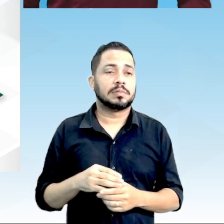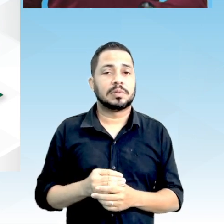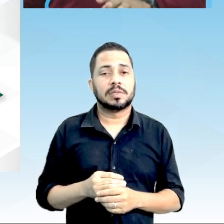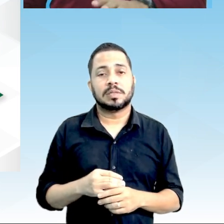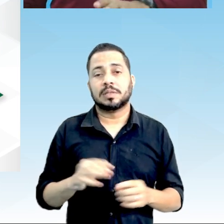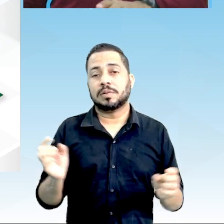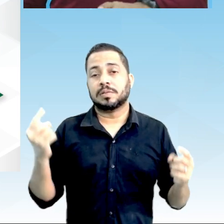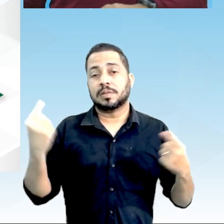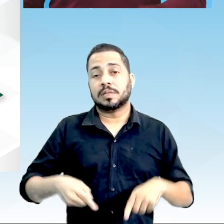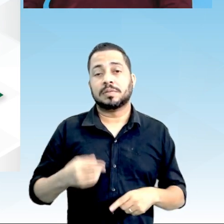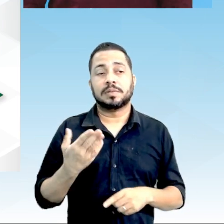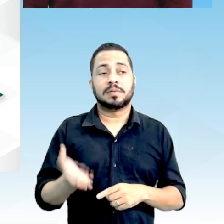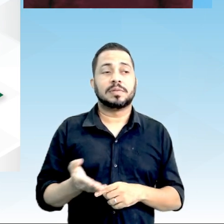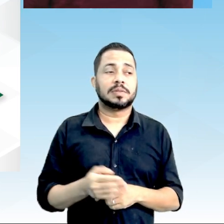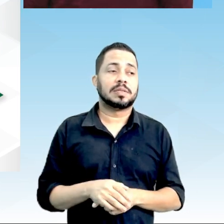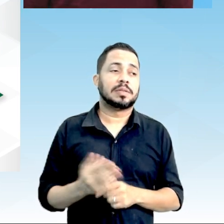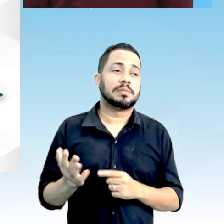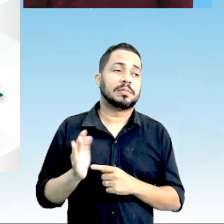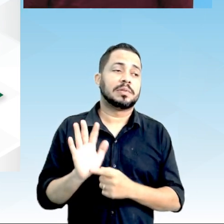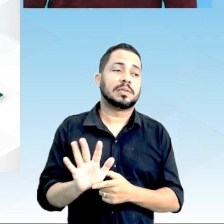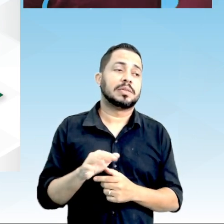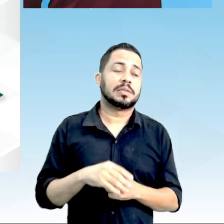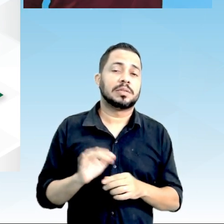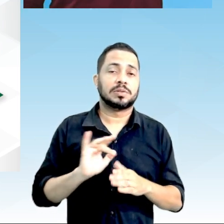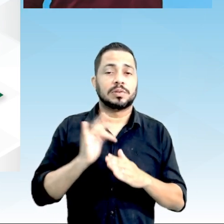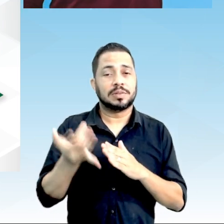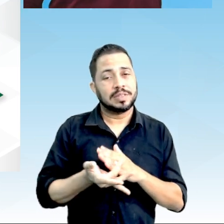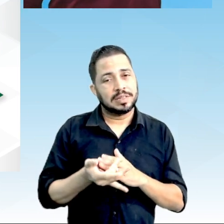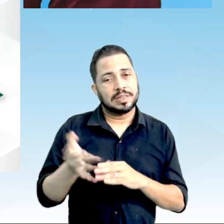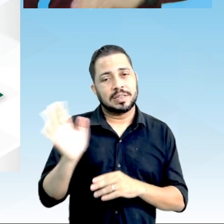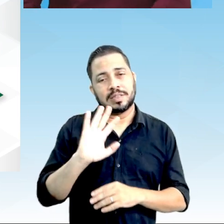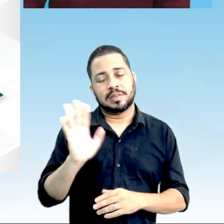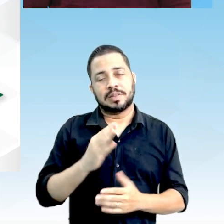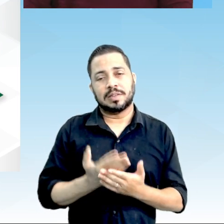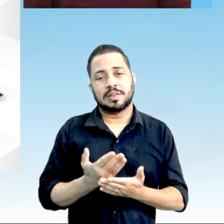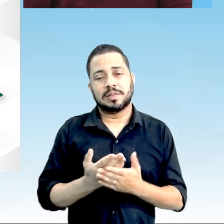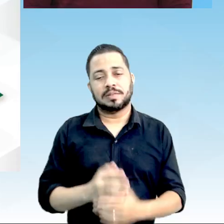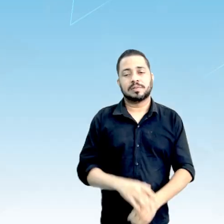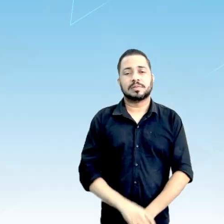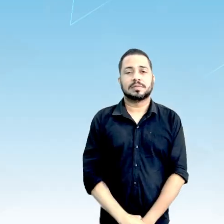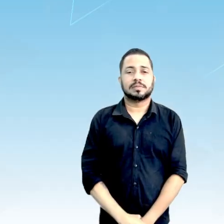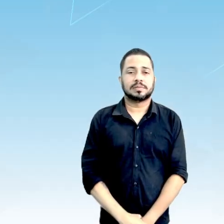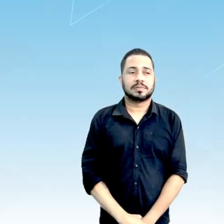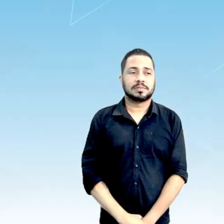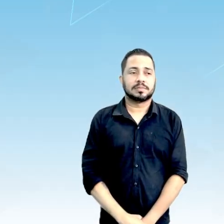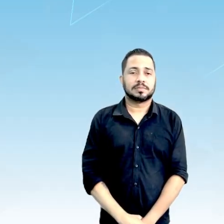Não? Desafio para você. Manda aí nas nossas redes sociais. Até a próxima videoaula. Tchau, tchau.